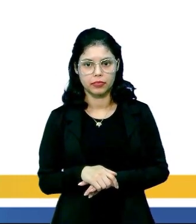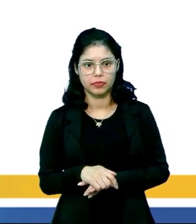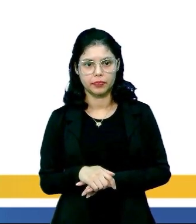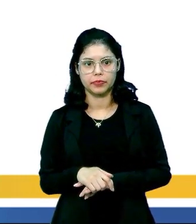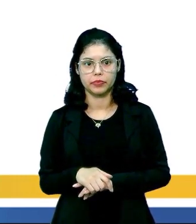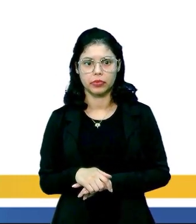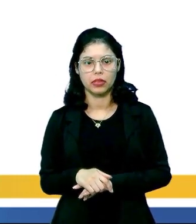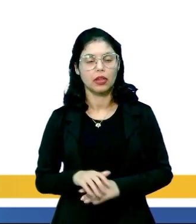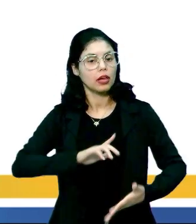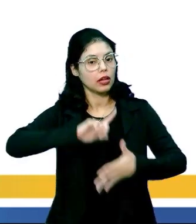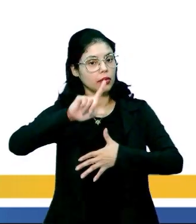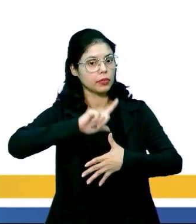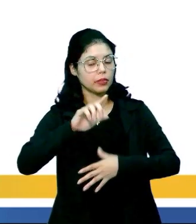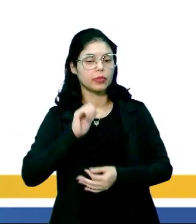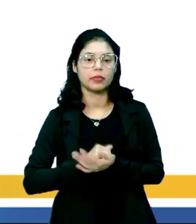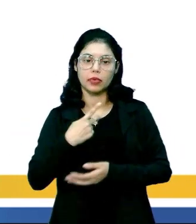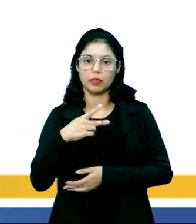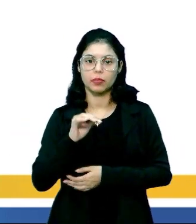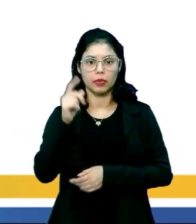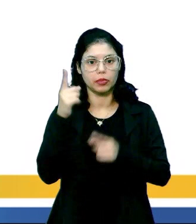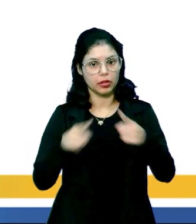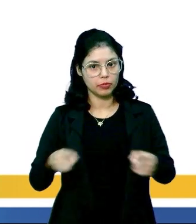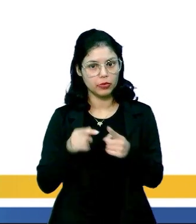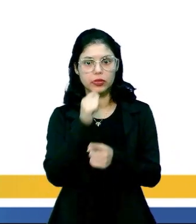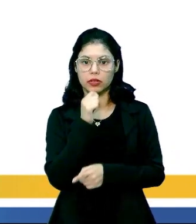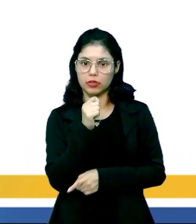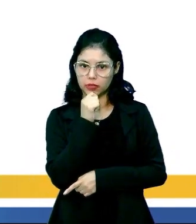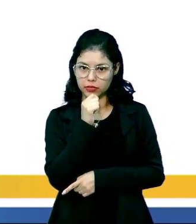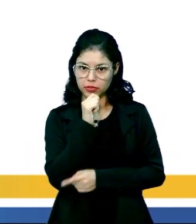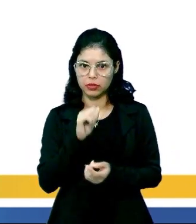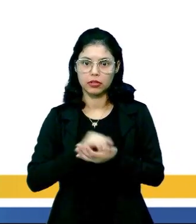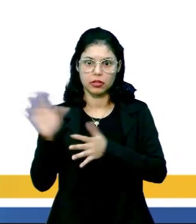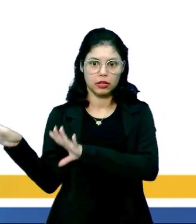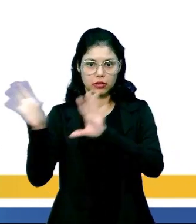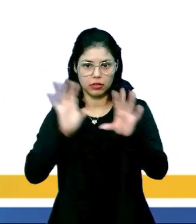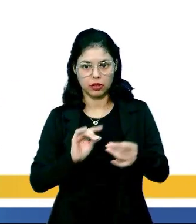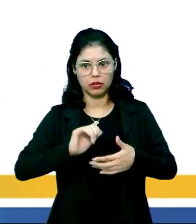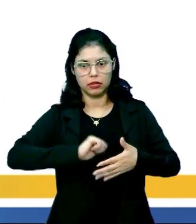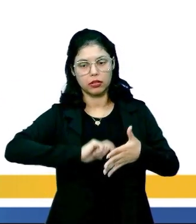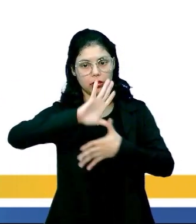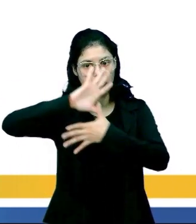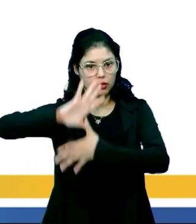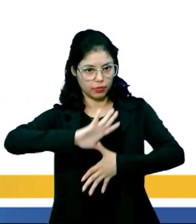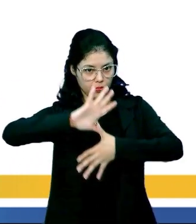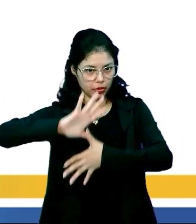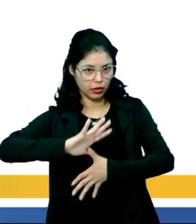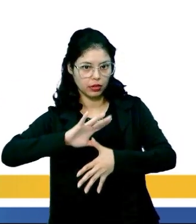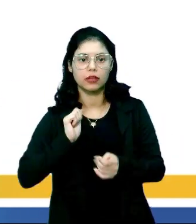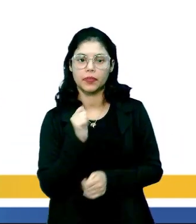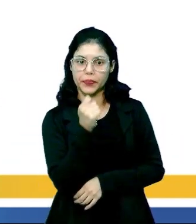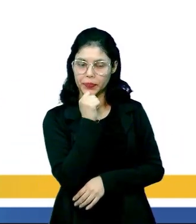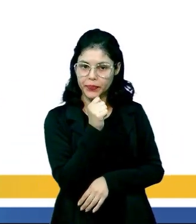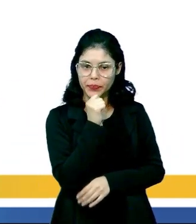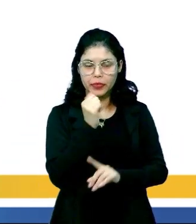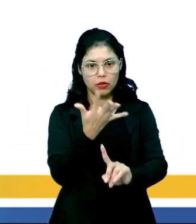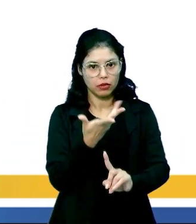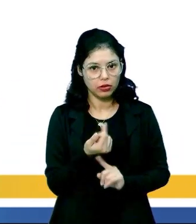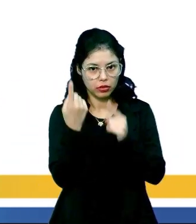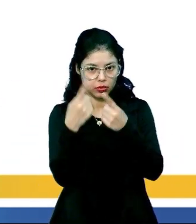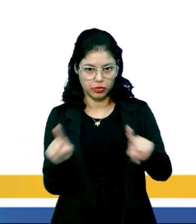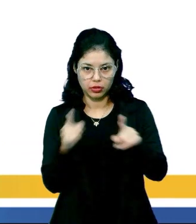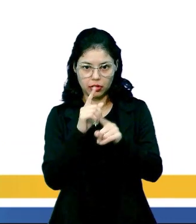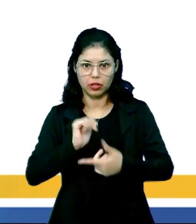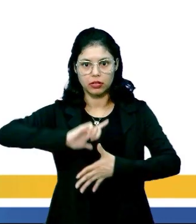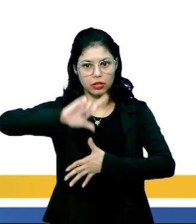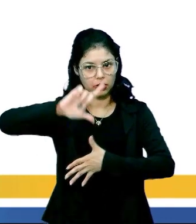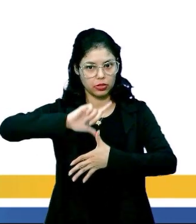a matter of even American pop music has never been entirely American with their foreign